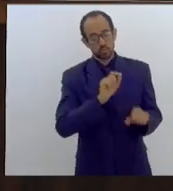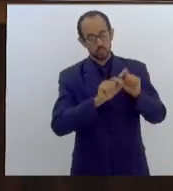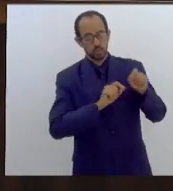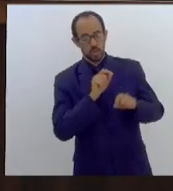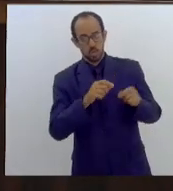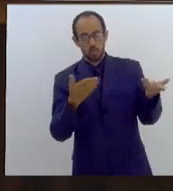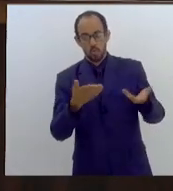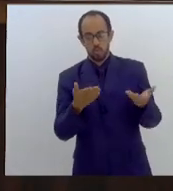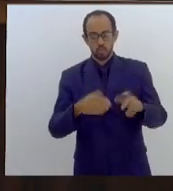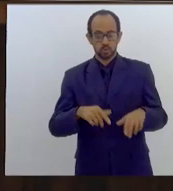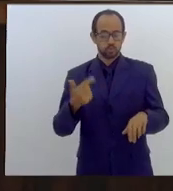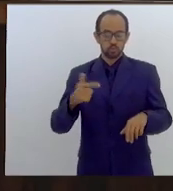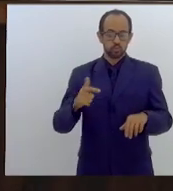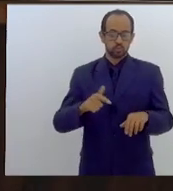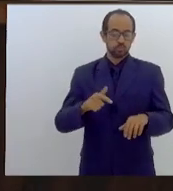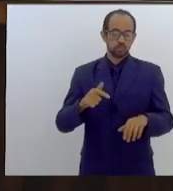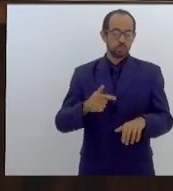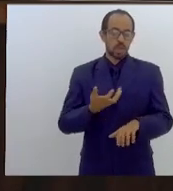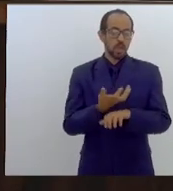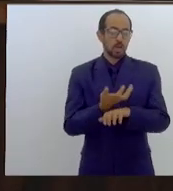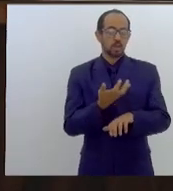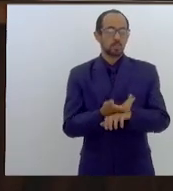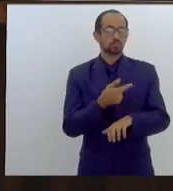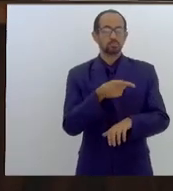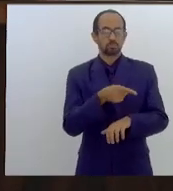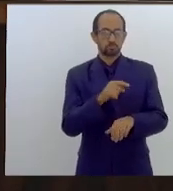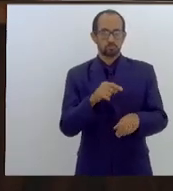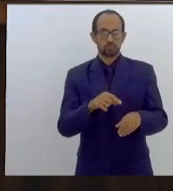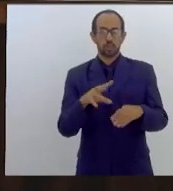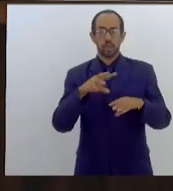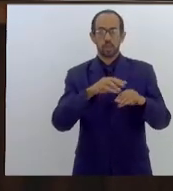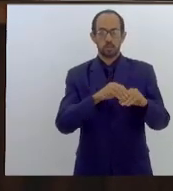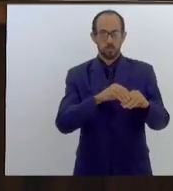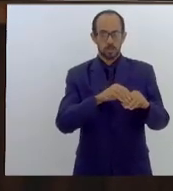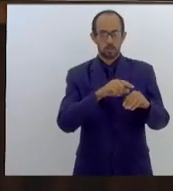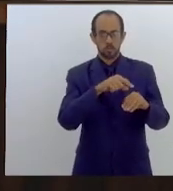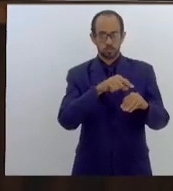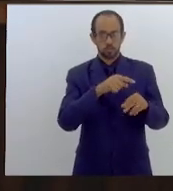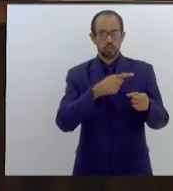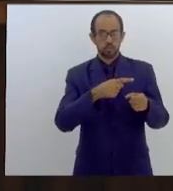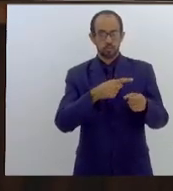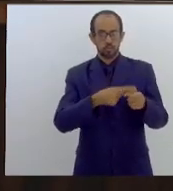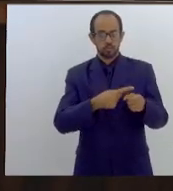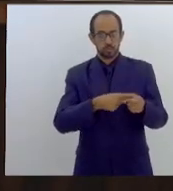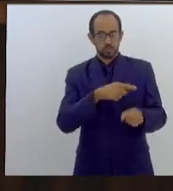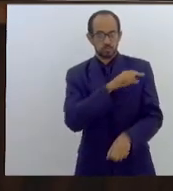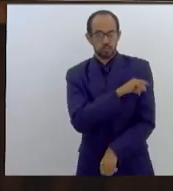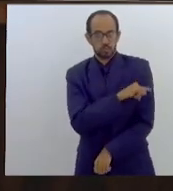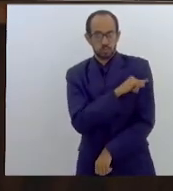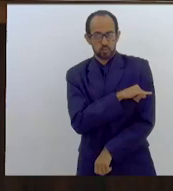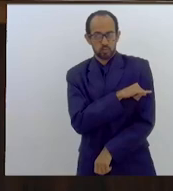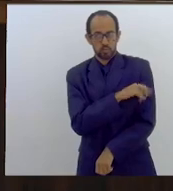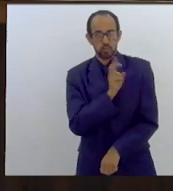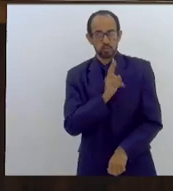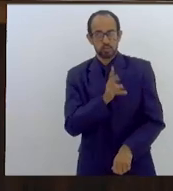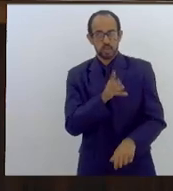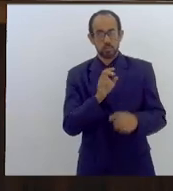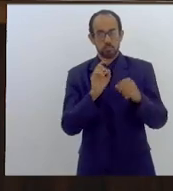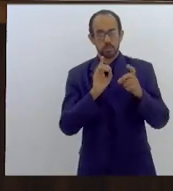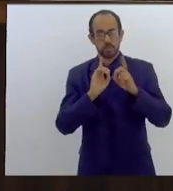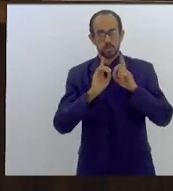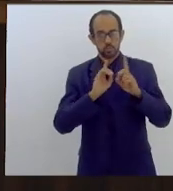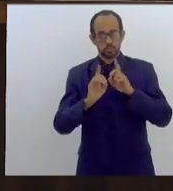na pauta a matéria que trata da inclusão do Rio. Aqui a gente sempre fez todas as discussões, por